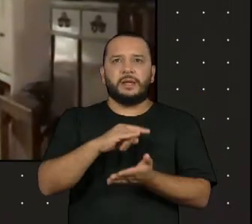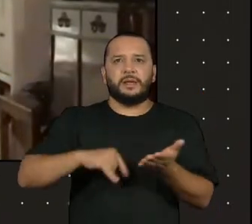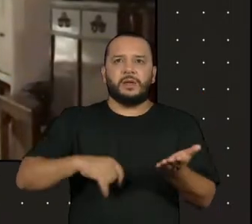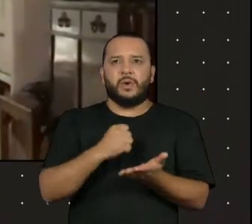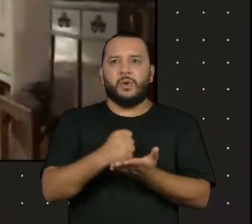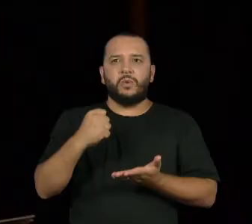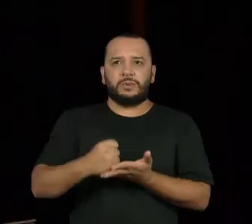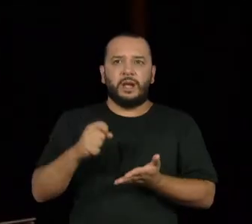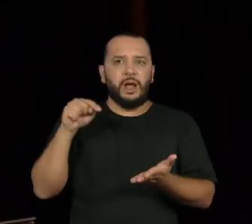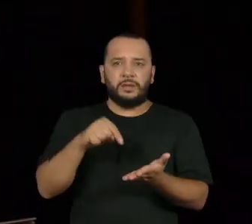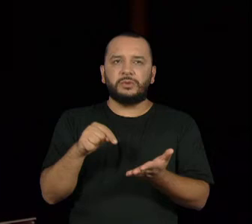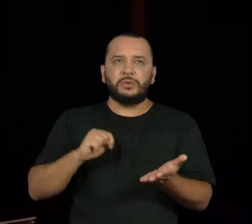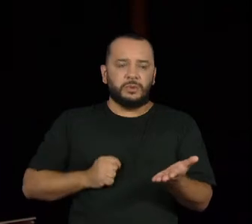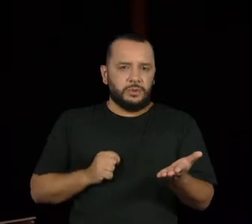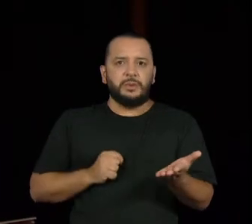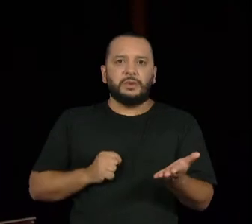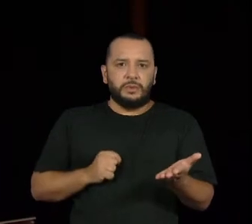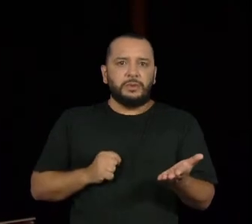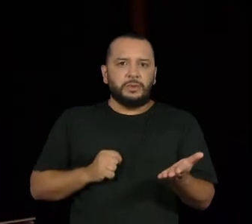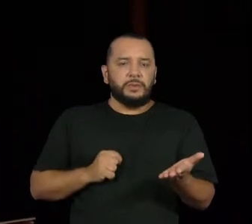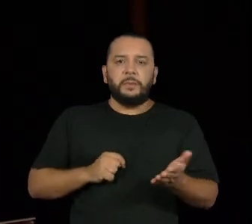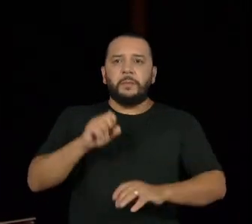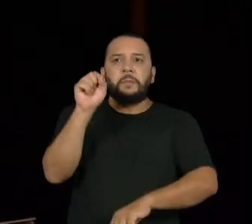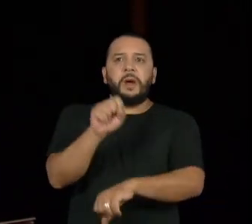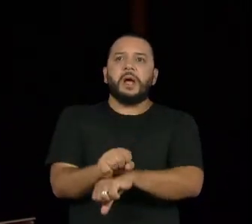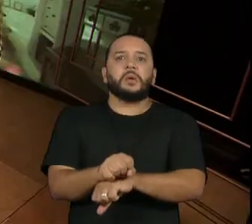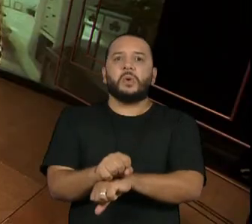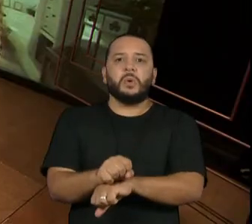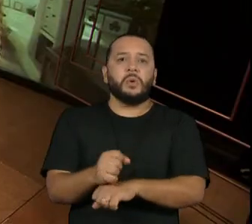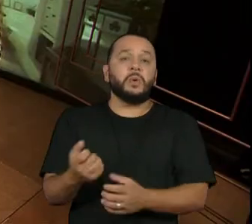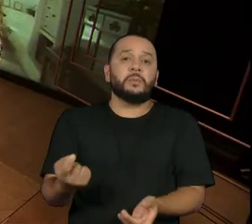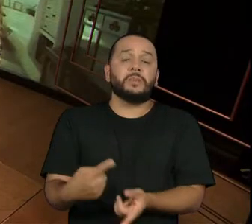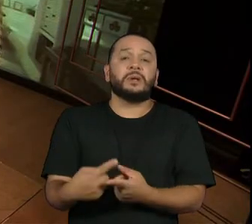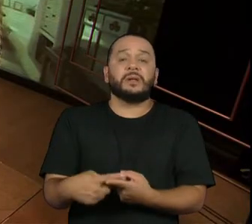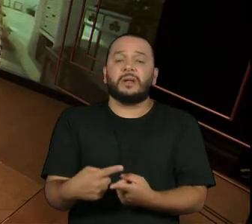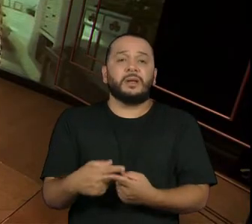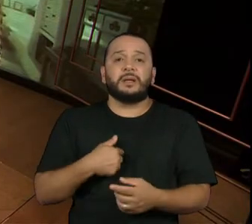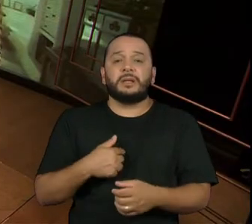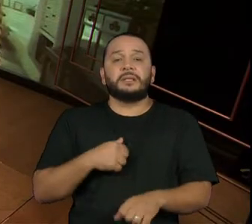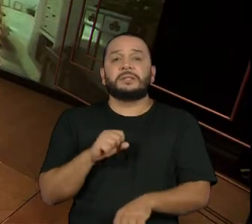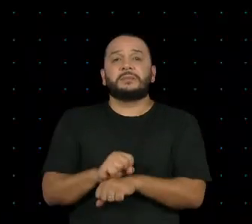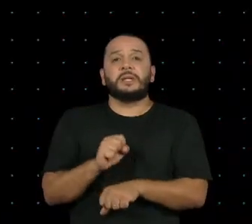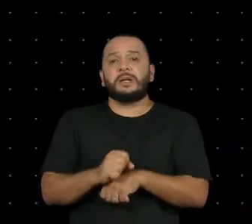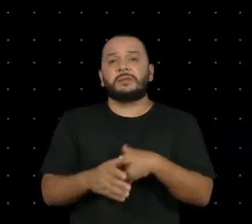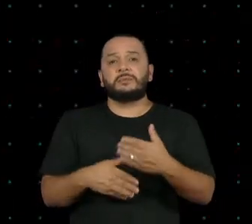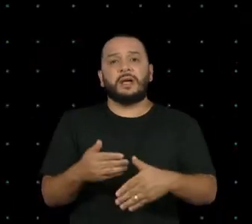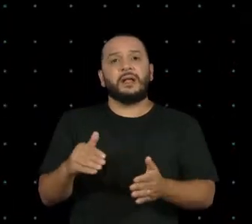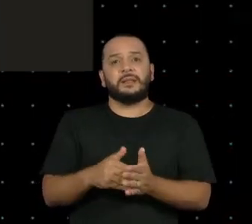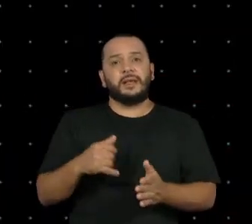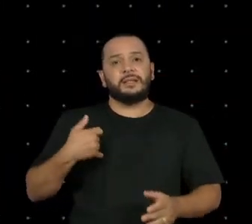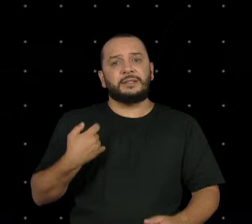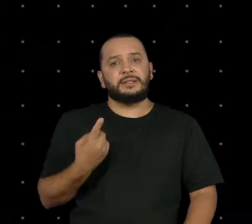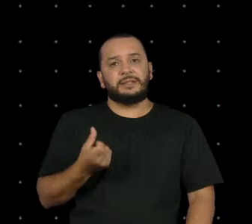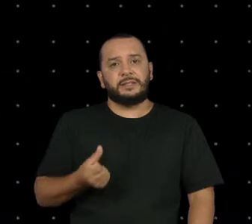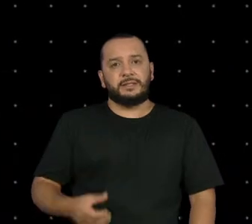sem prosseguir minha carreira e tal, até uns 15, 16 anos.